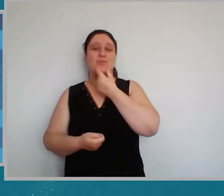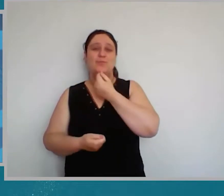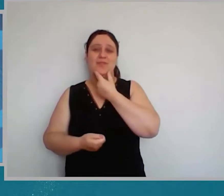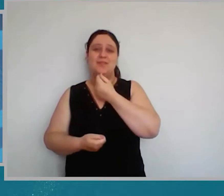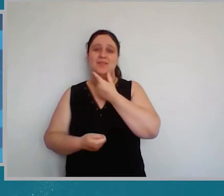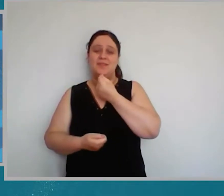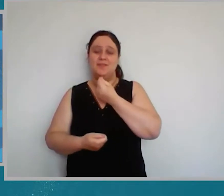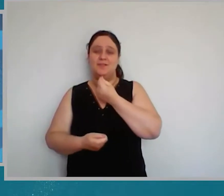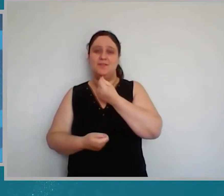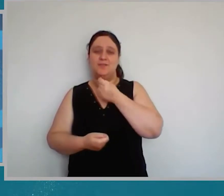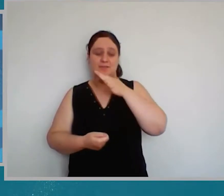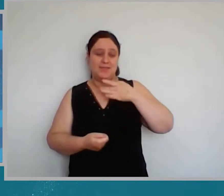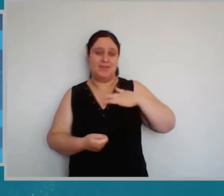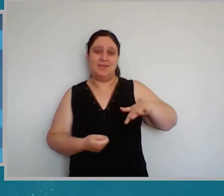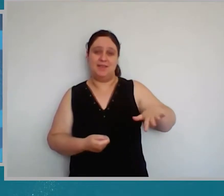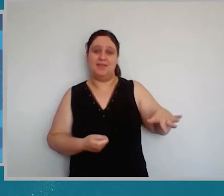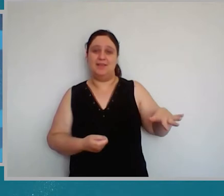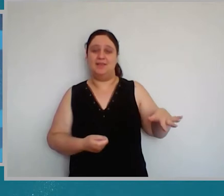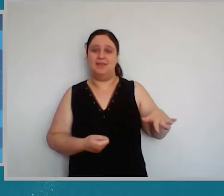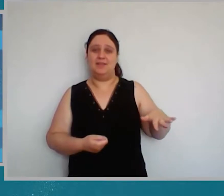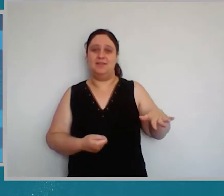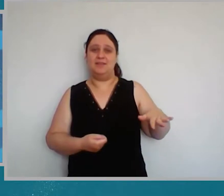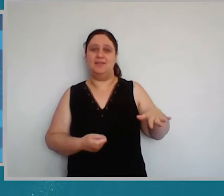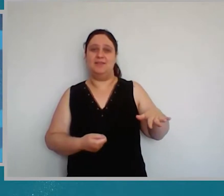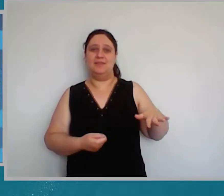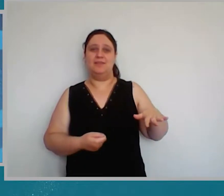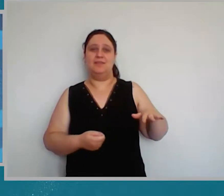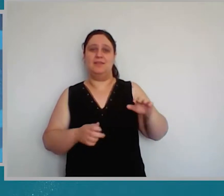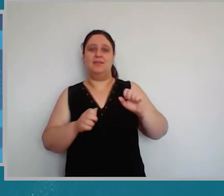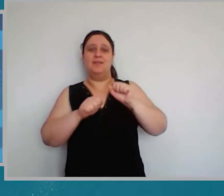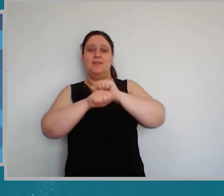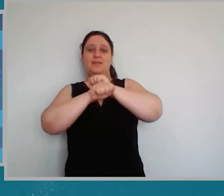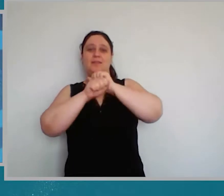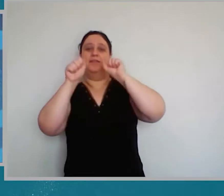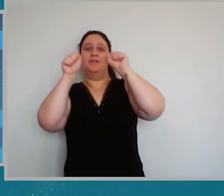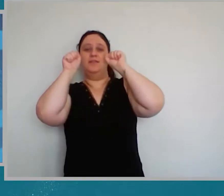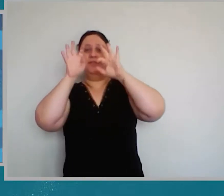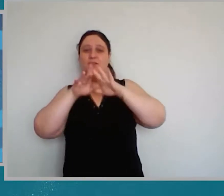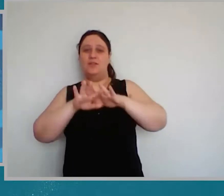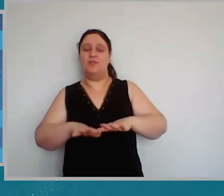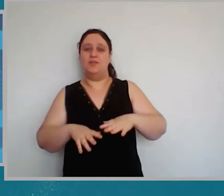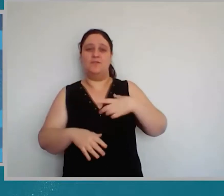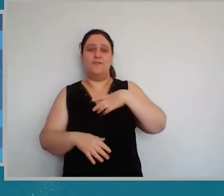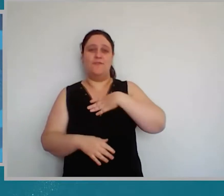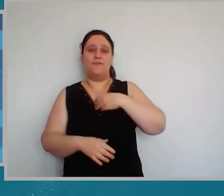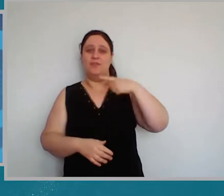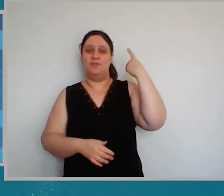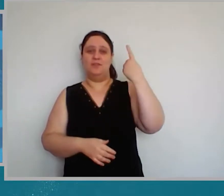meninos clamando: Hosana ao filho de Davi. Indignaram-se e perguntaram-lhe: